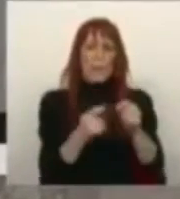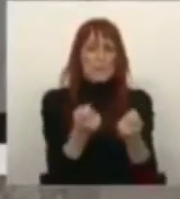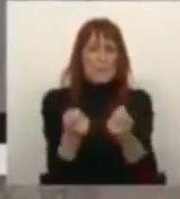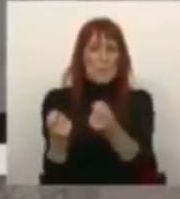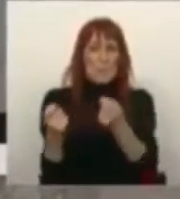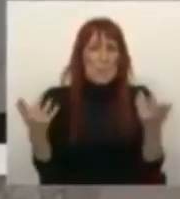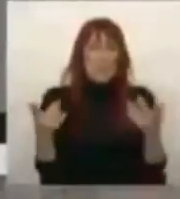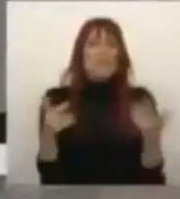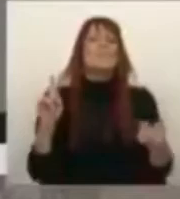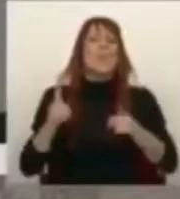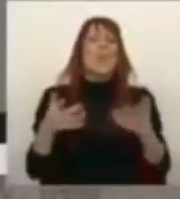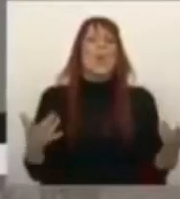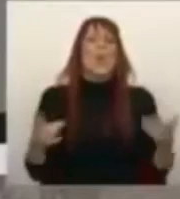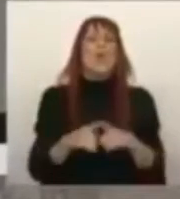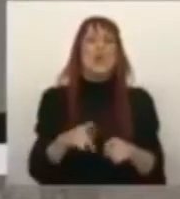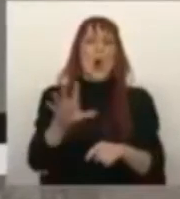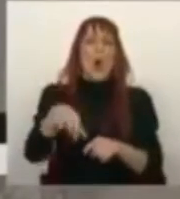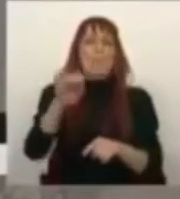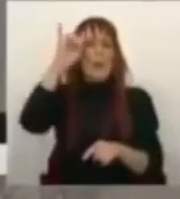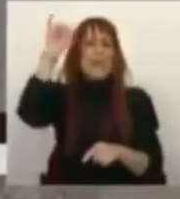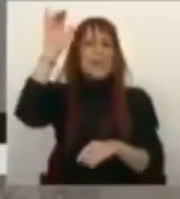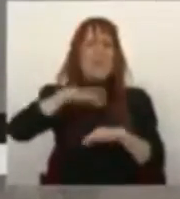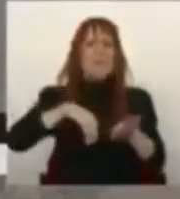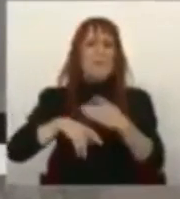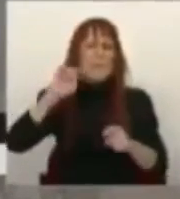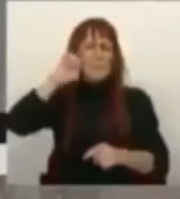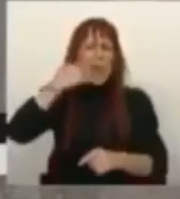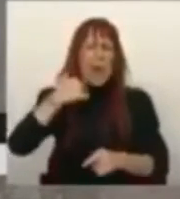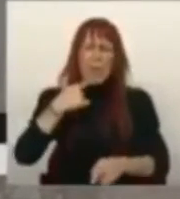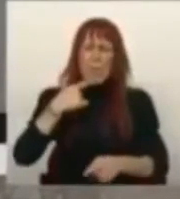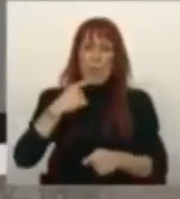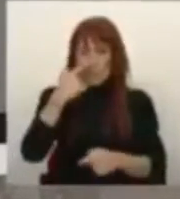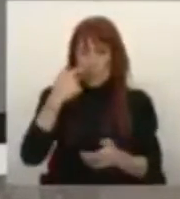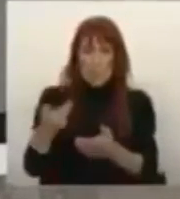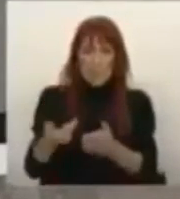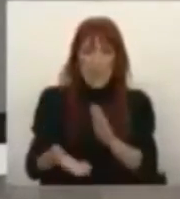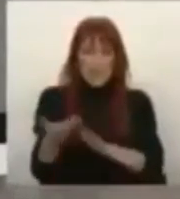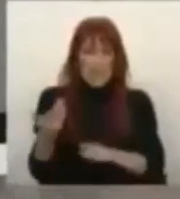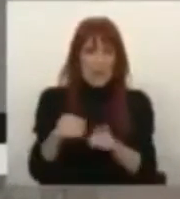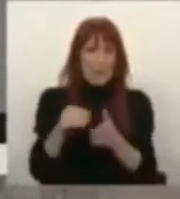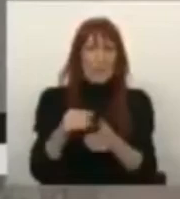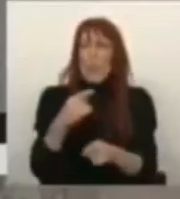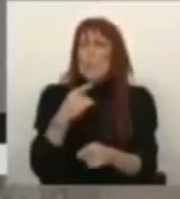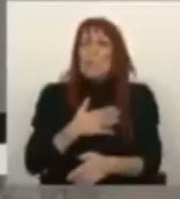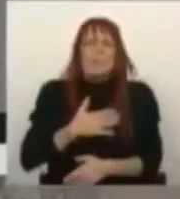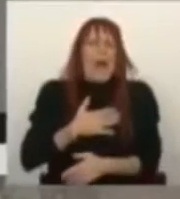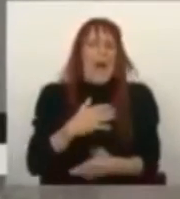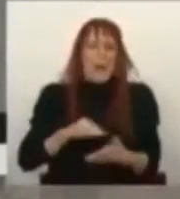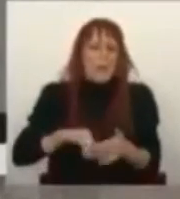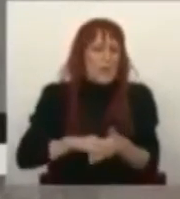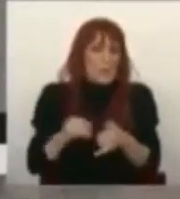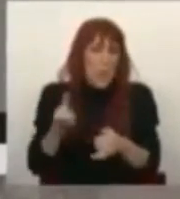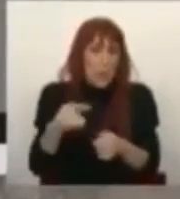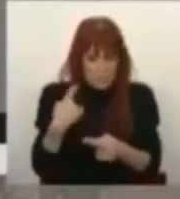paris e portanto o que esta o que esta opção e lógica fez foi prejudicar exatamente os mais carentes e olha que eu sou um enorme fã descontar